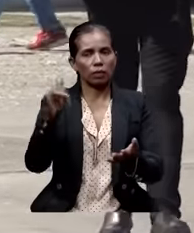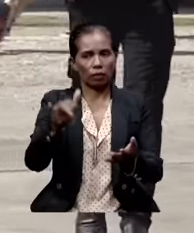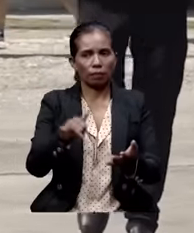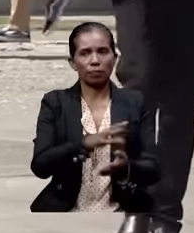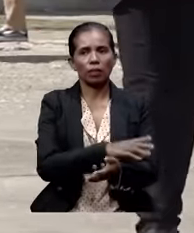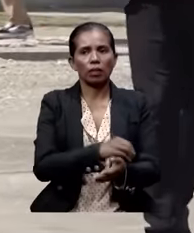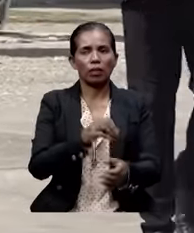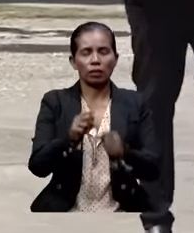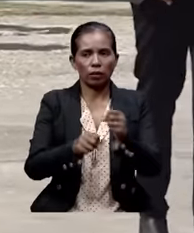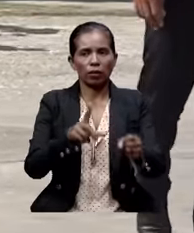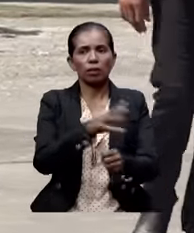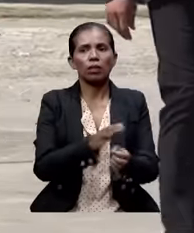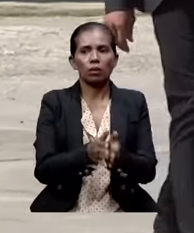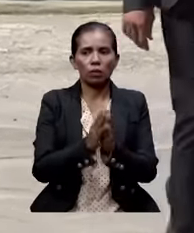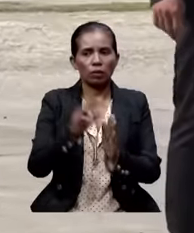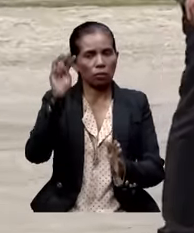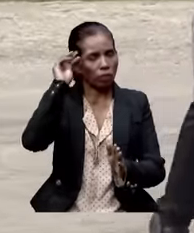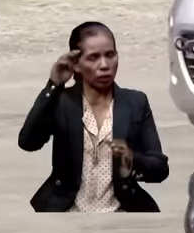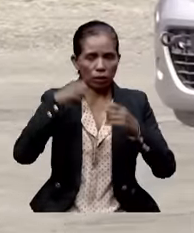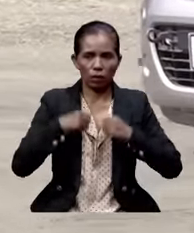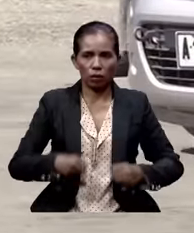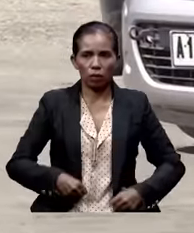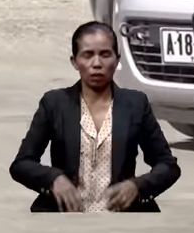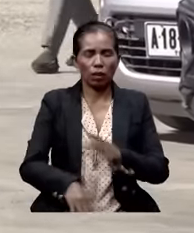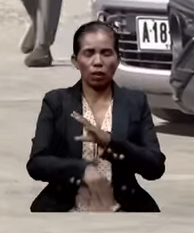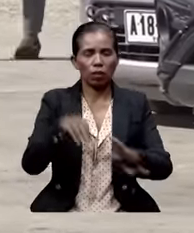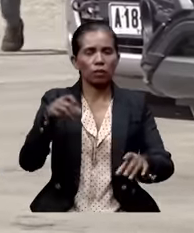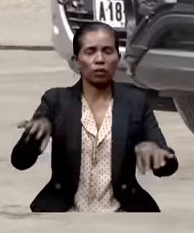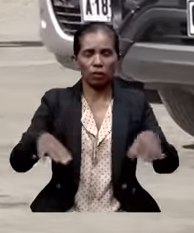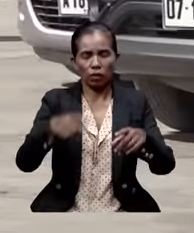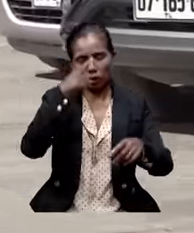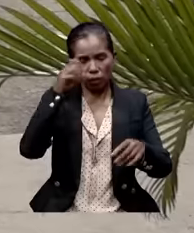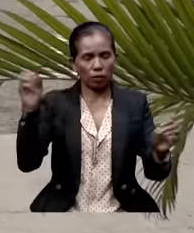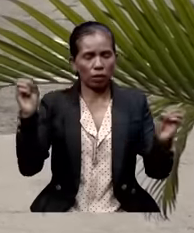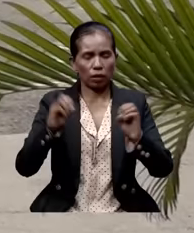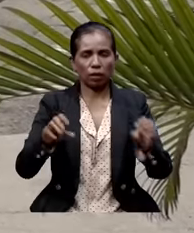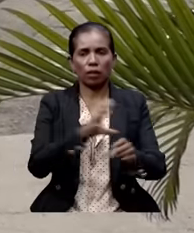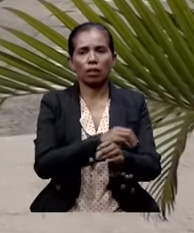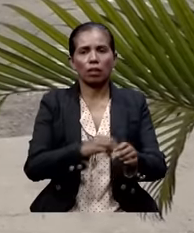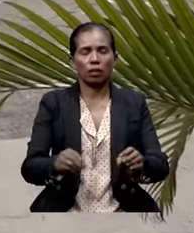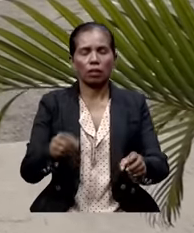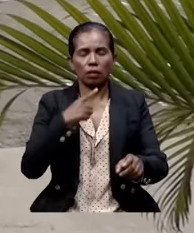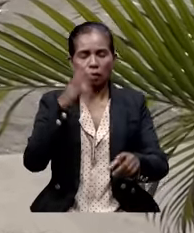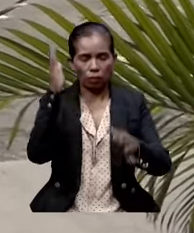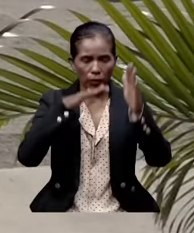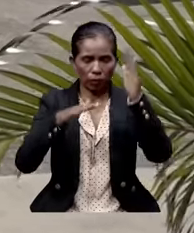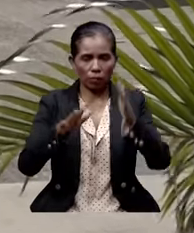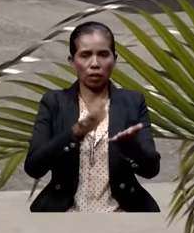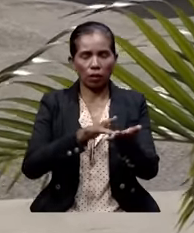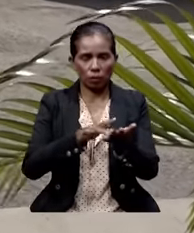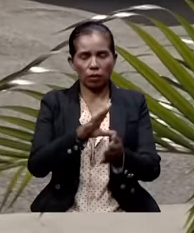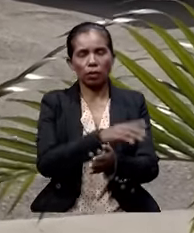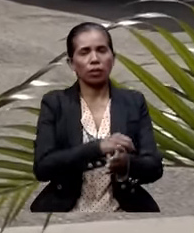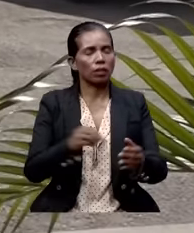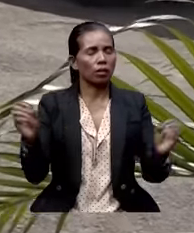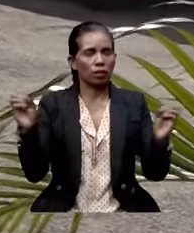mo sociedade civil russo ministra Saudi ato resigna an, tamba considera laia capacidade ato resolve problema estoka e morgo no laia